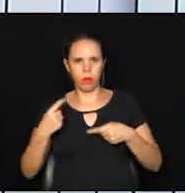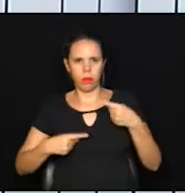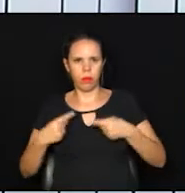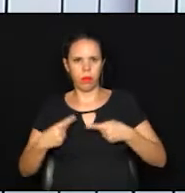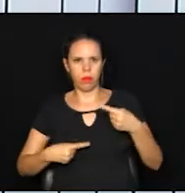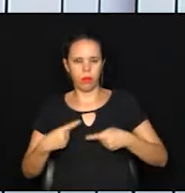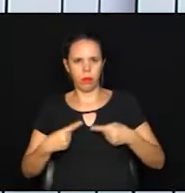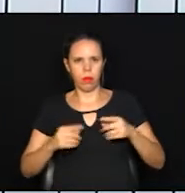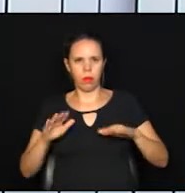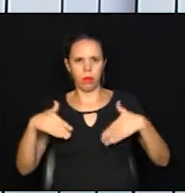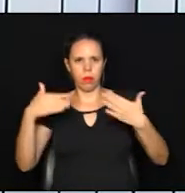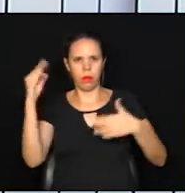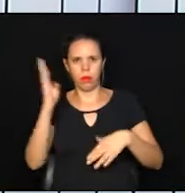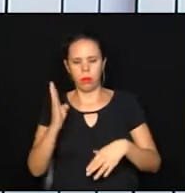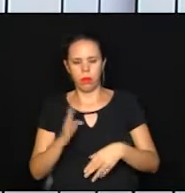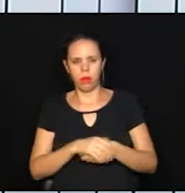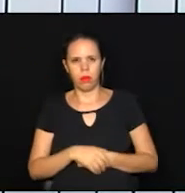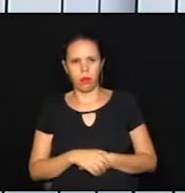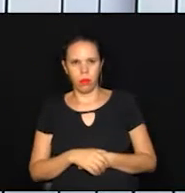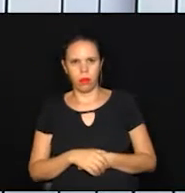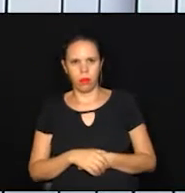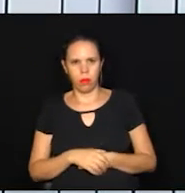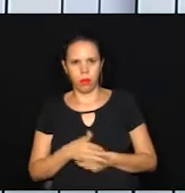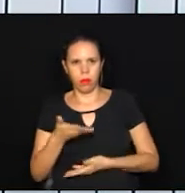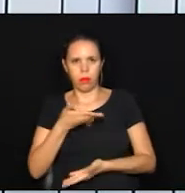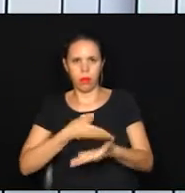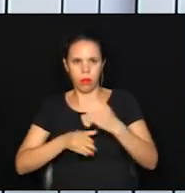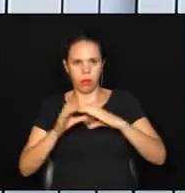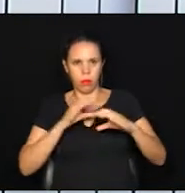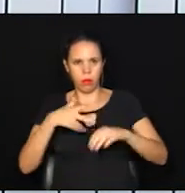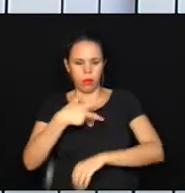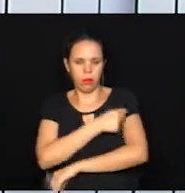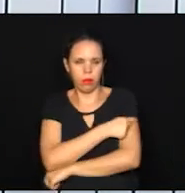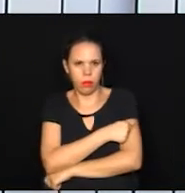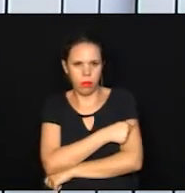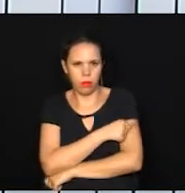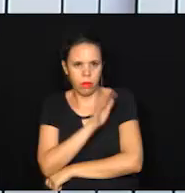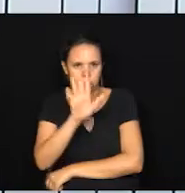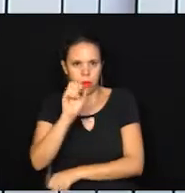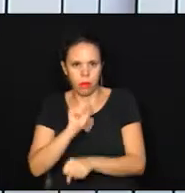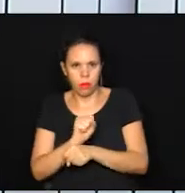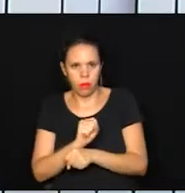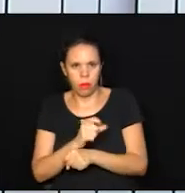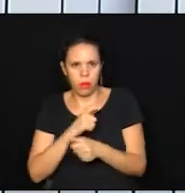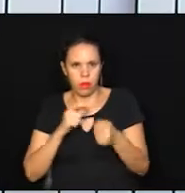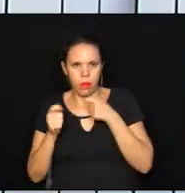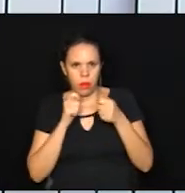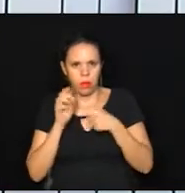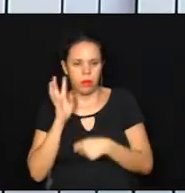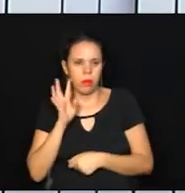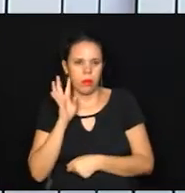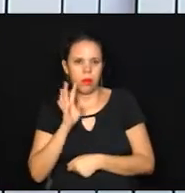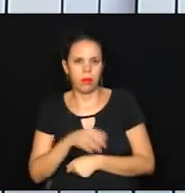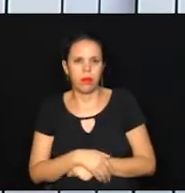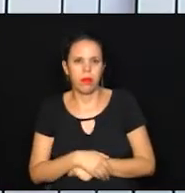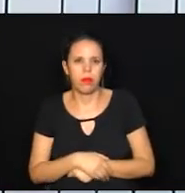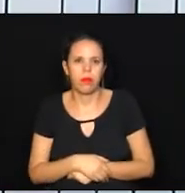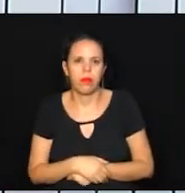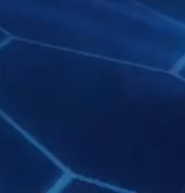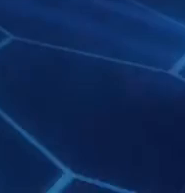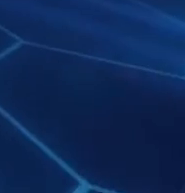política externa brasileira e a relação com vacina. Então não saia daí que tem uma entrevista muito bacana.